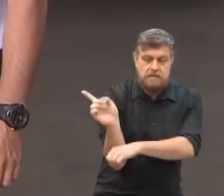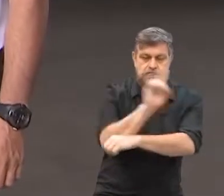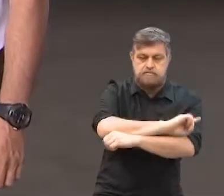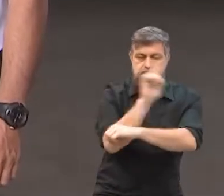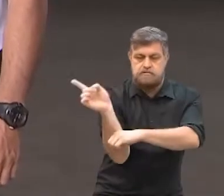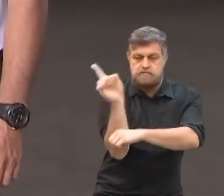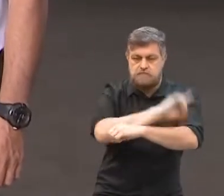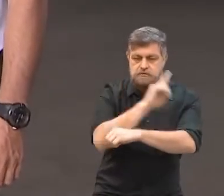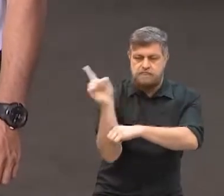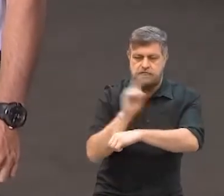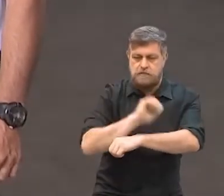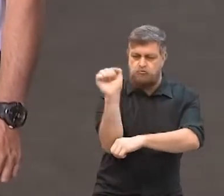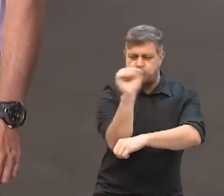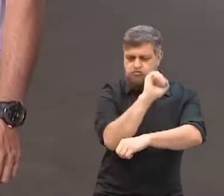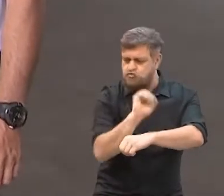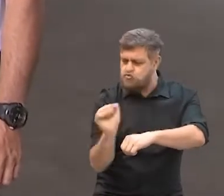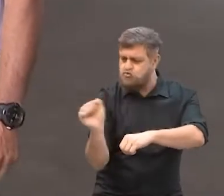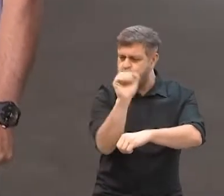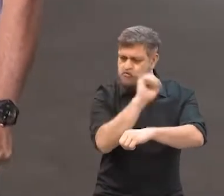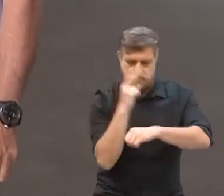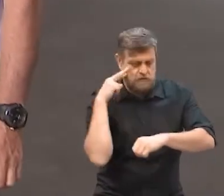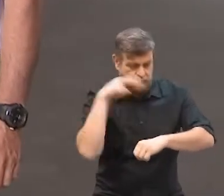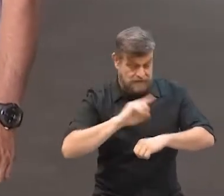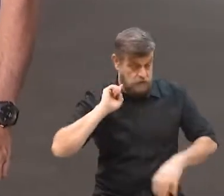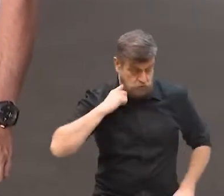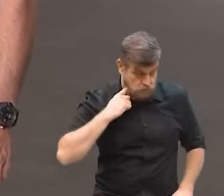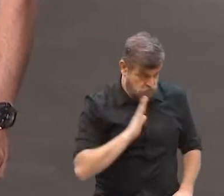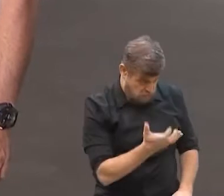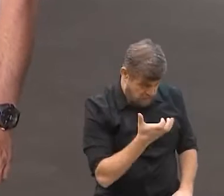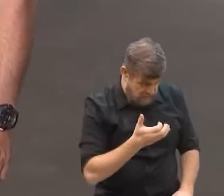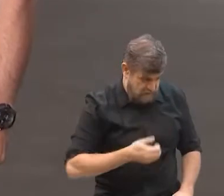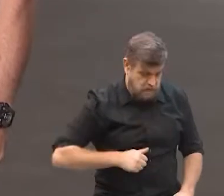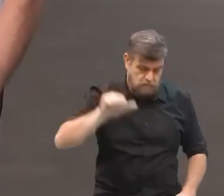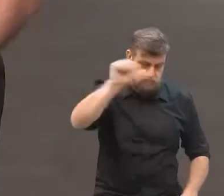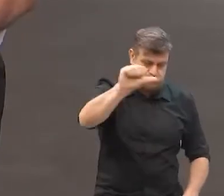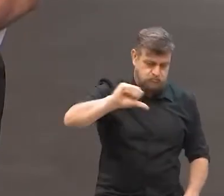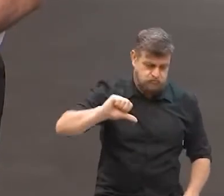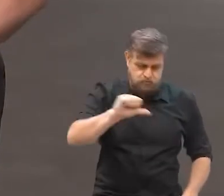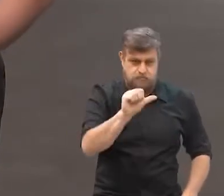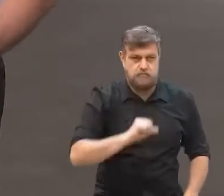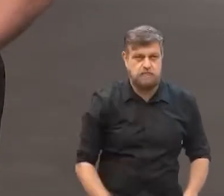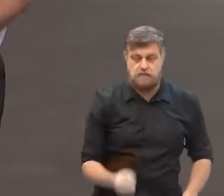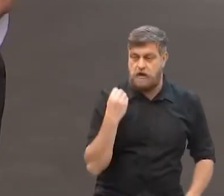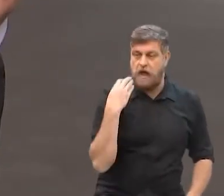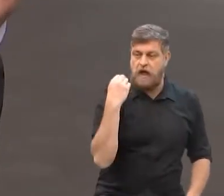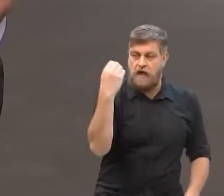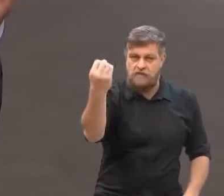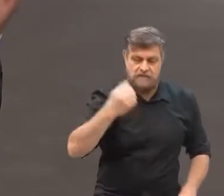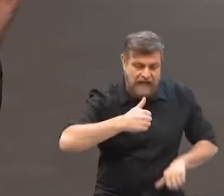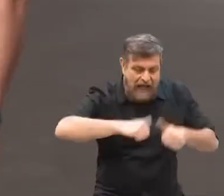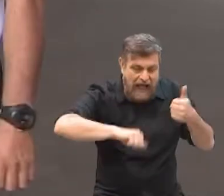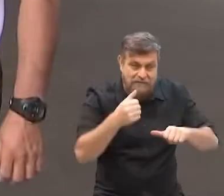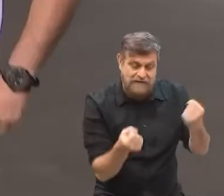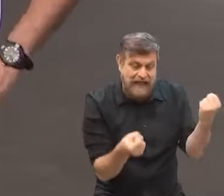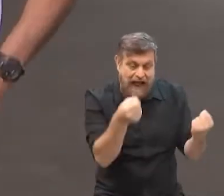Lavar vidro. Quando é necessário, o vidro tá sujo, a gente pede para poder lavar. Quando o cliente vai viajar, tem que fazer o check-up completo